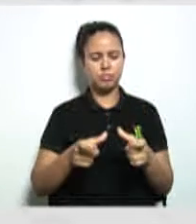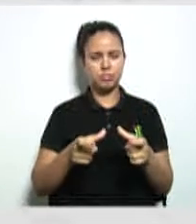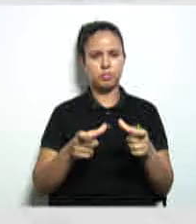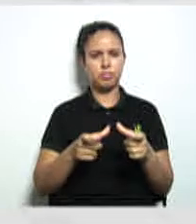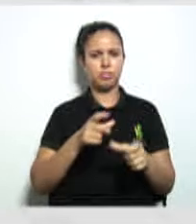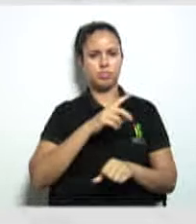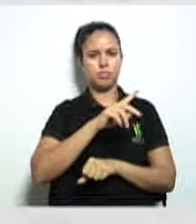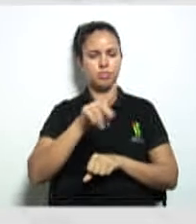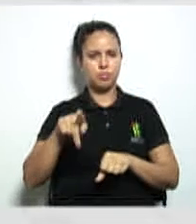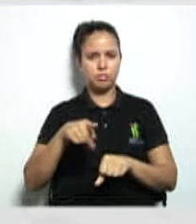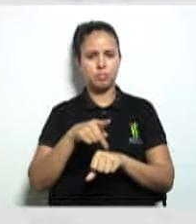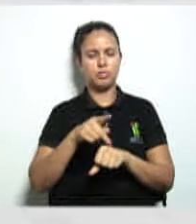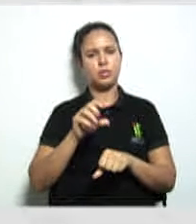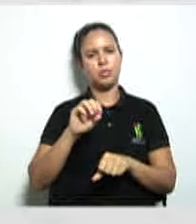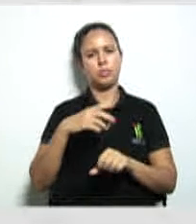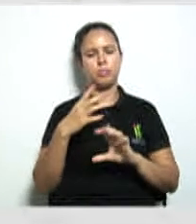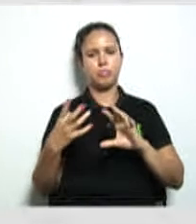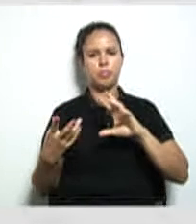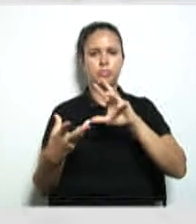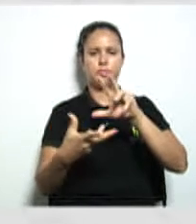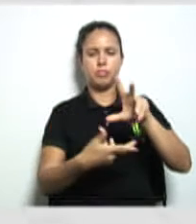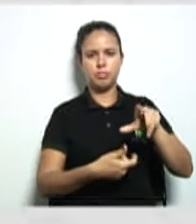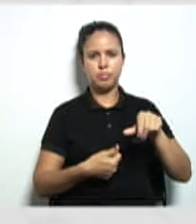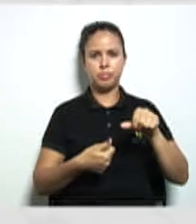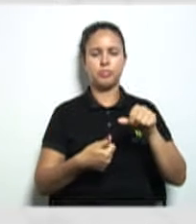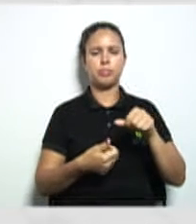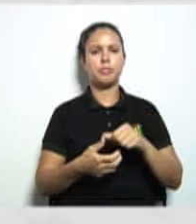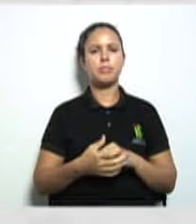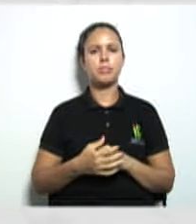ou internacional.